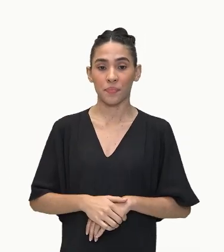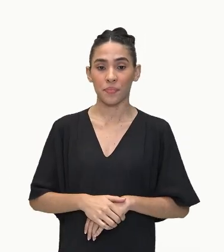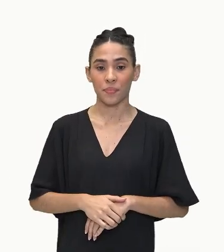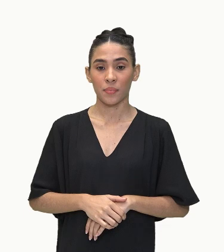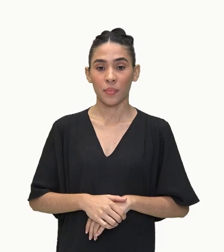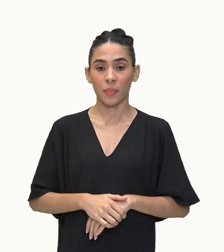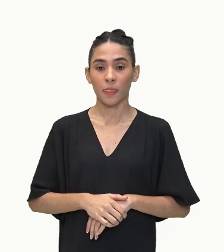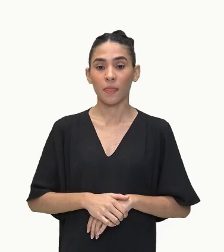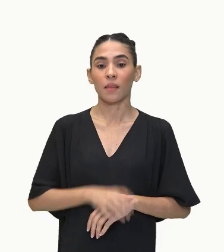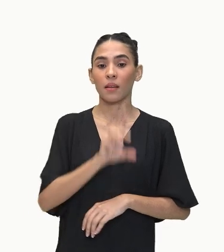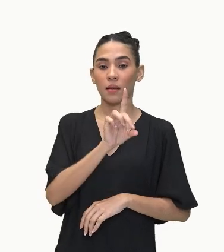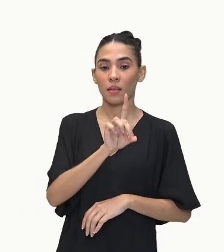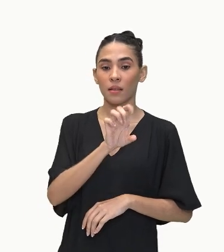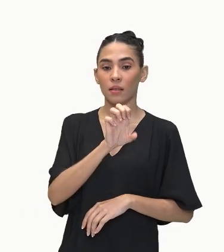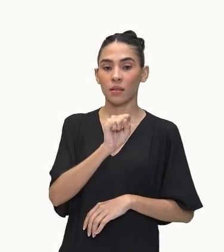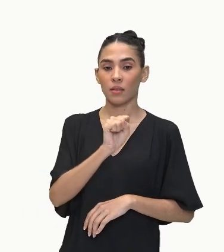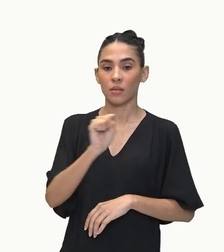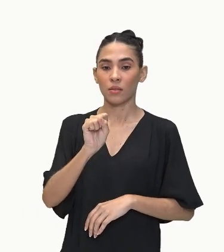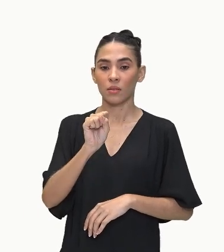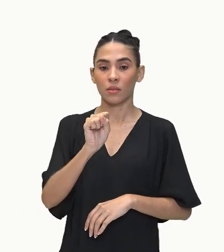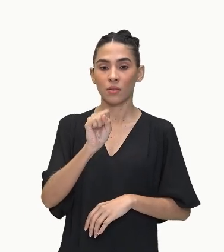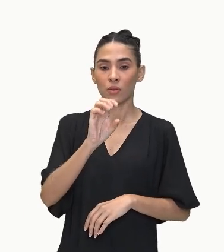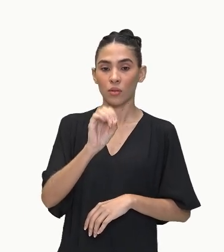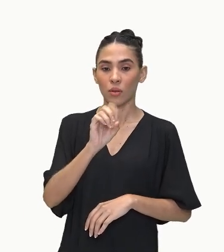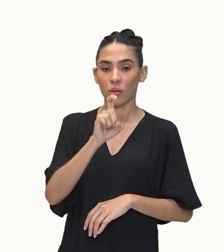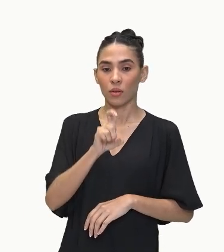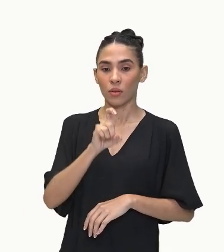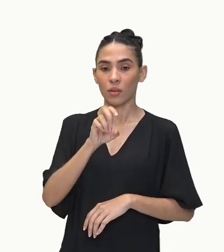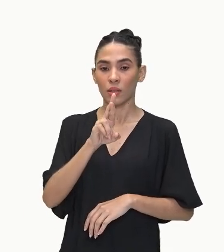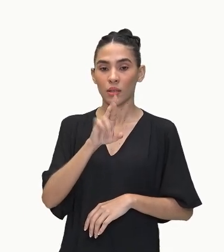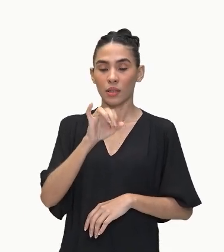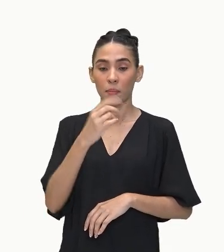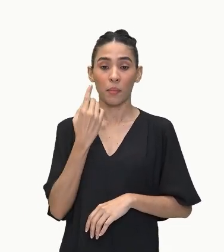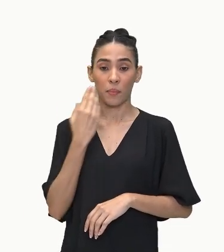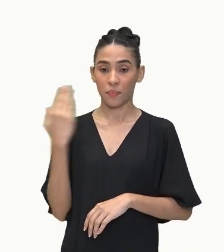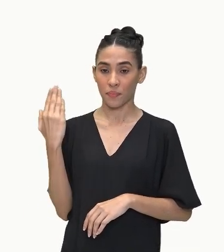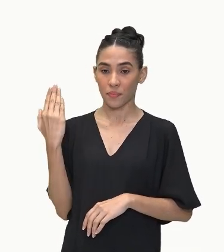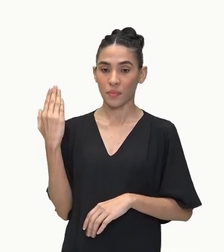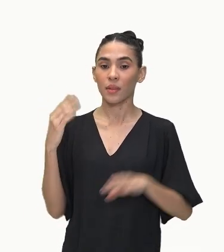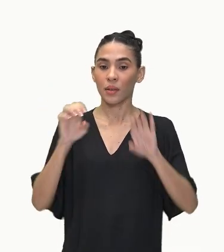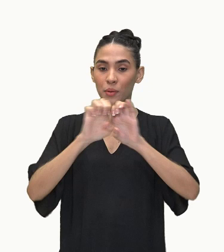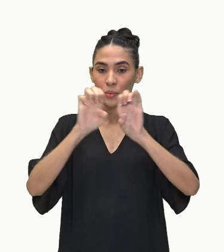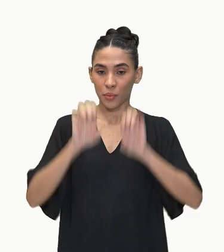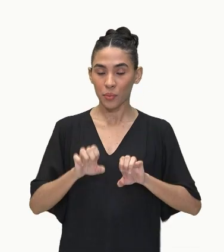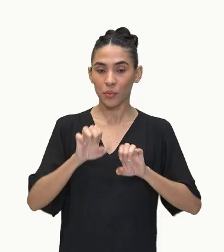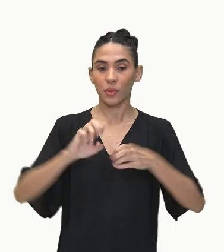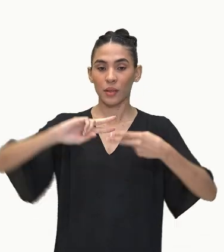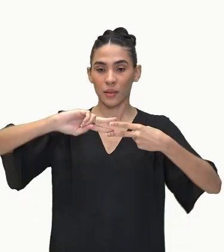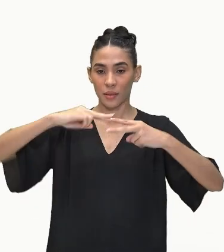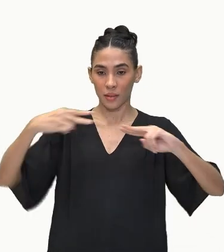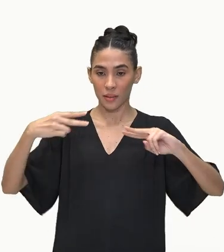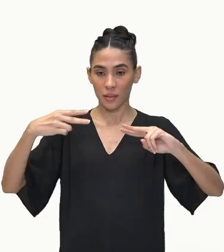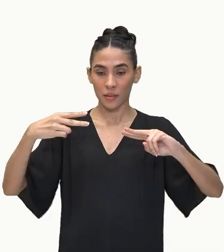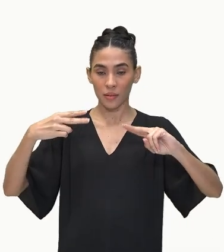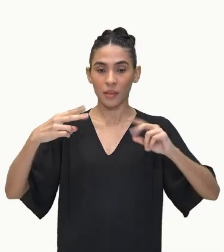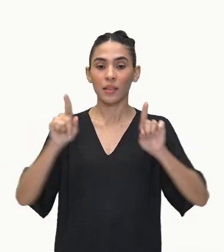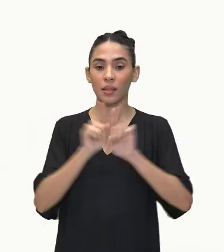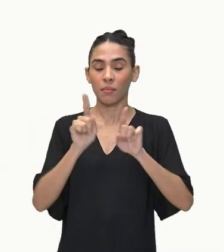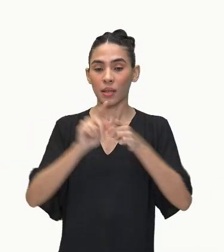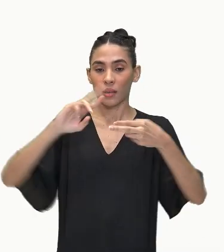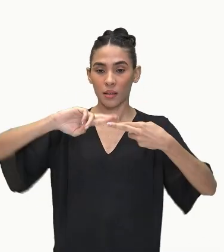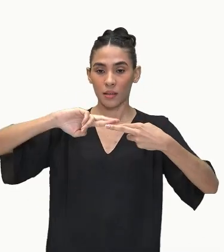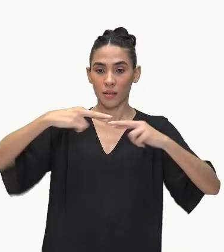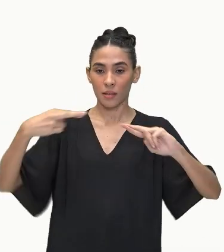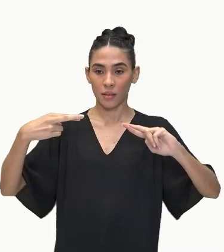a desoxirribose, que eles fazem parte da estrutura do nosso DNA e do